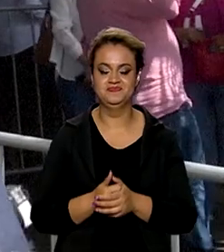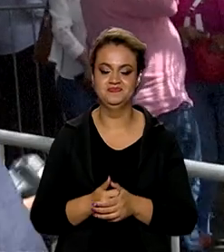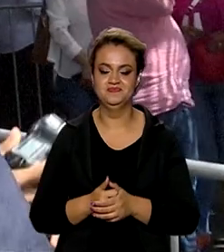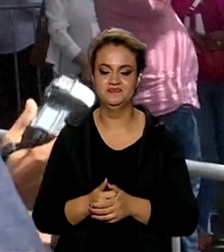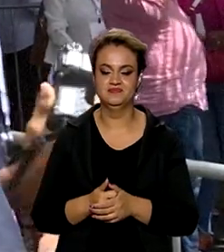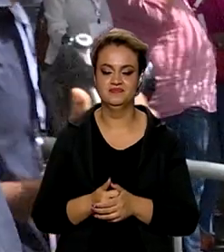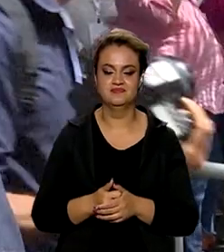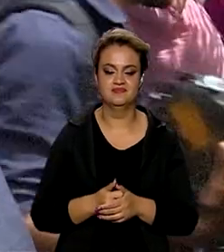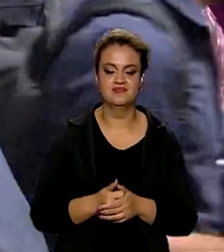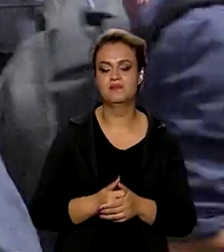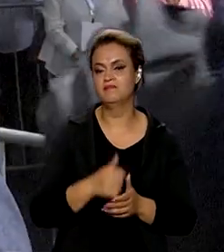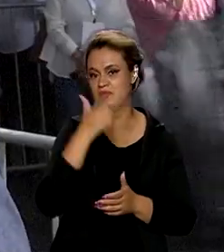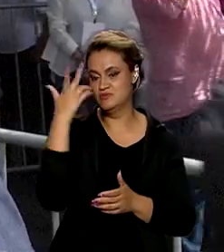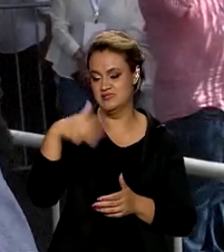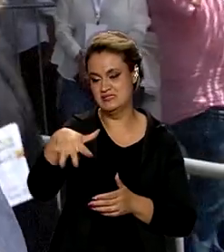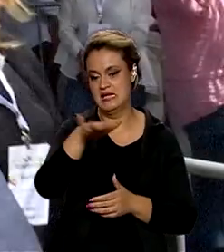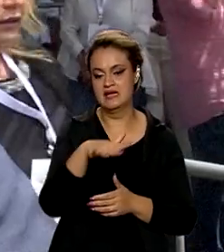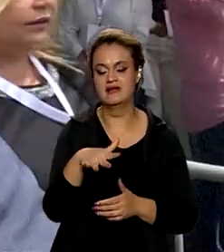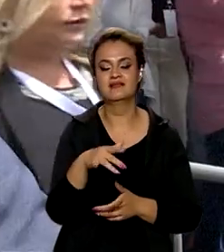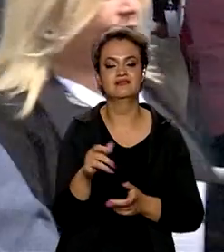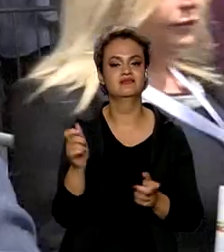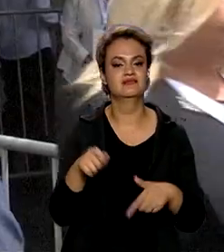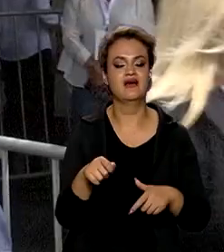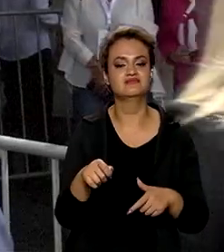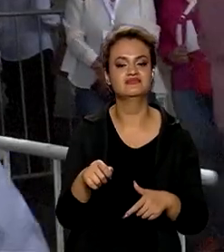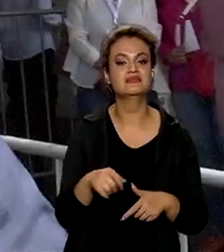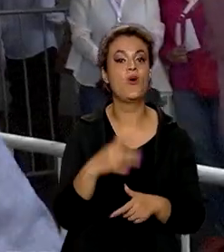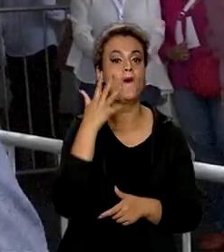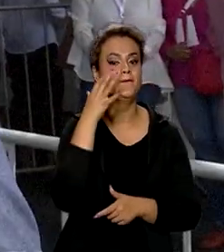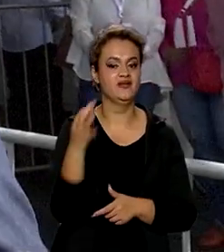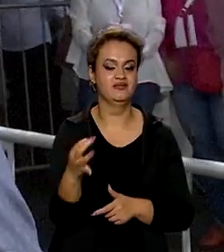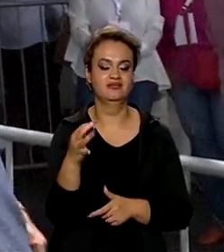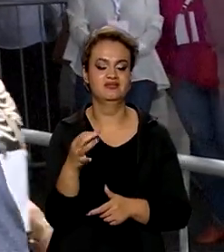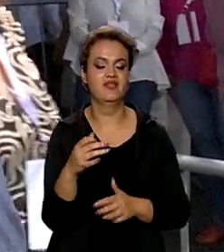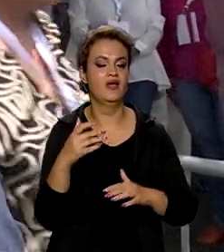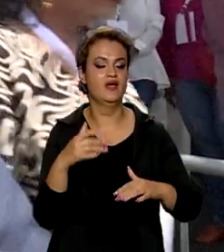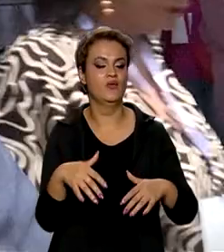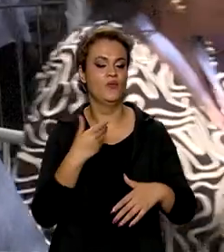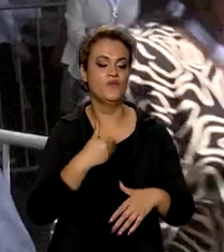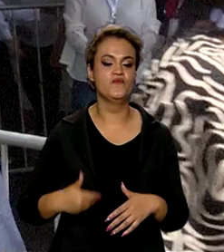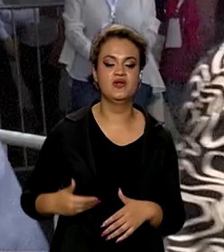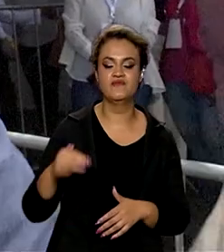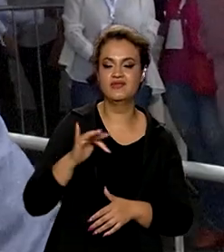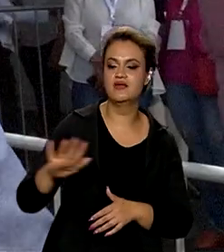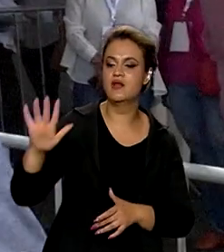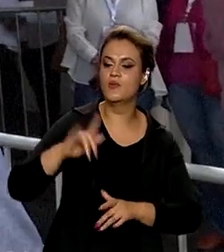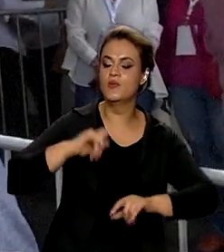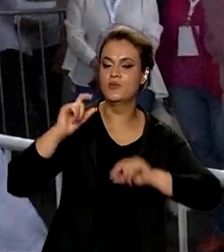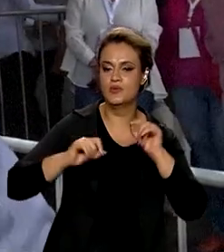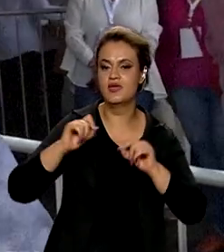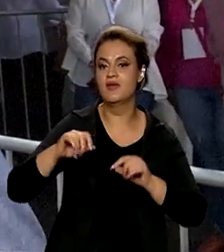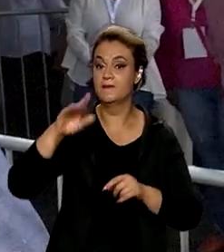com que os nossos técnicos tenham condições de entender a dinâmica do governo federal, principalmente